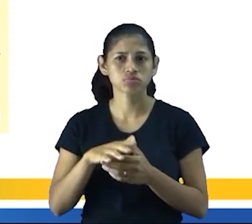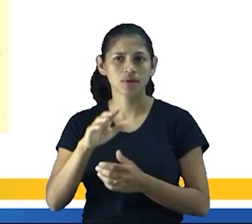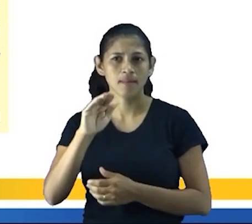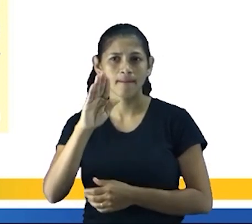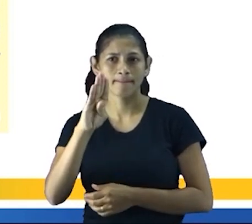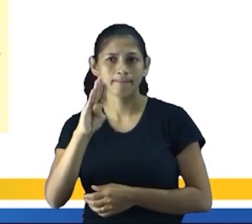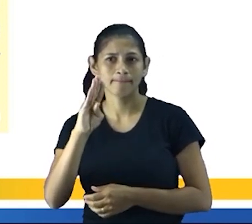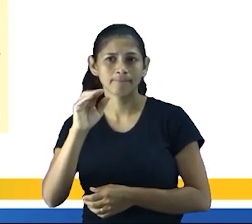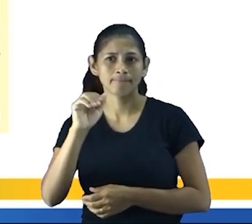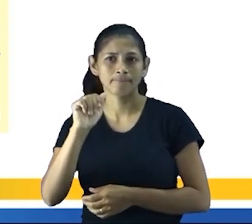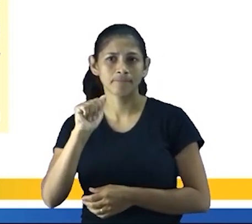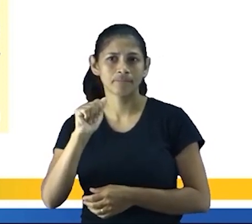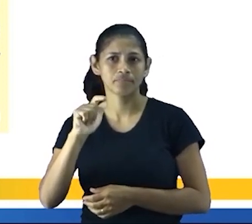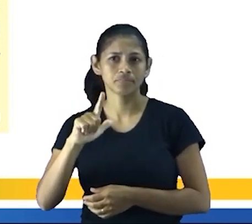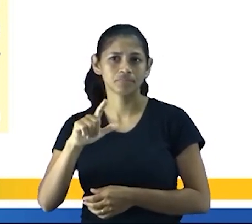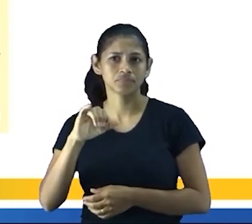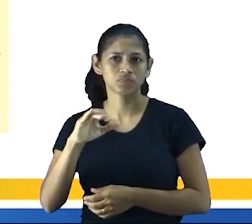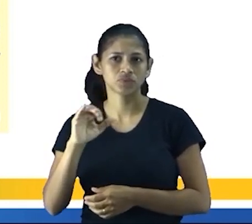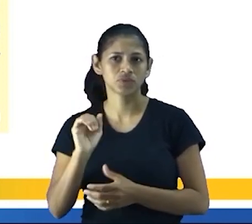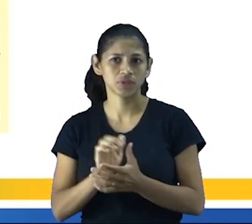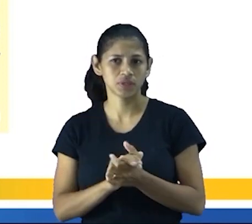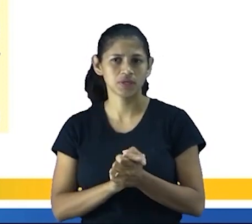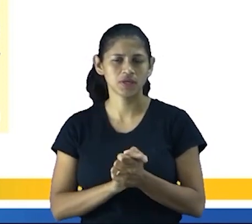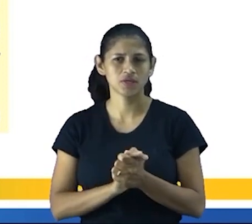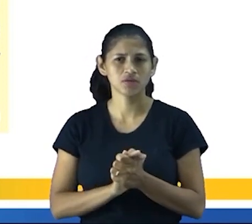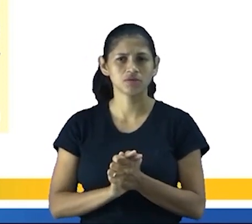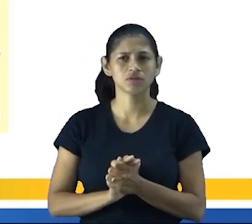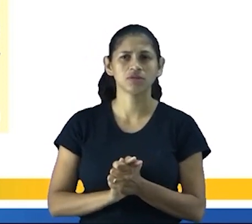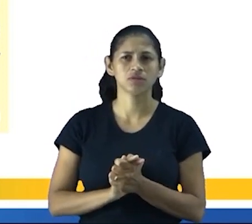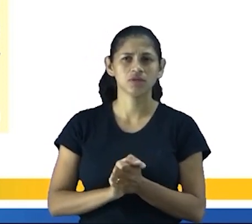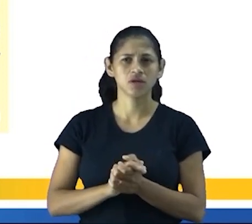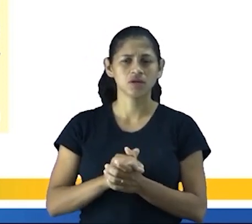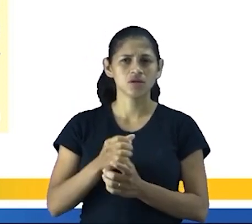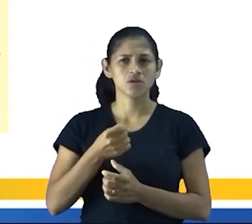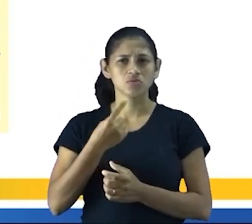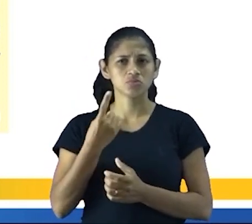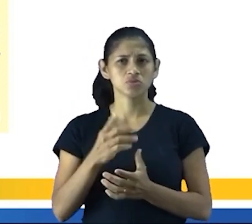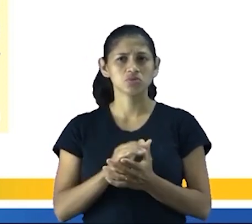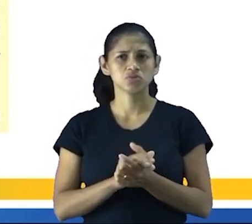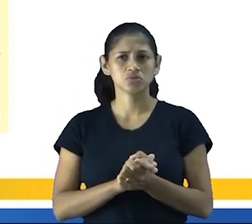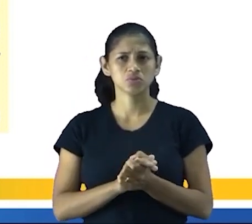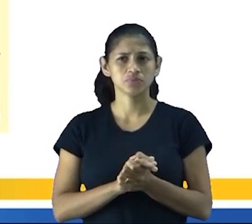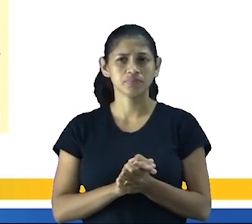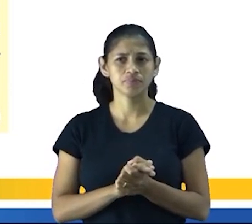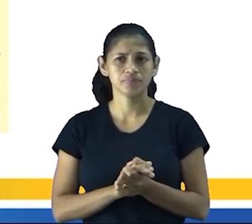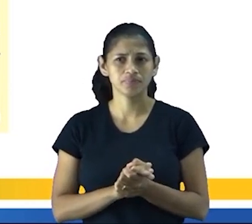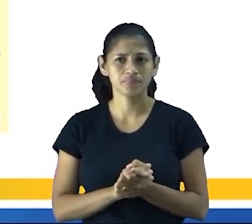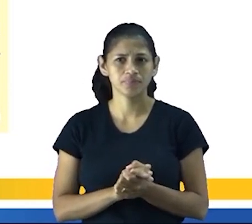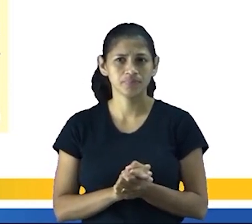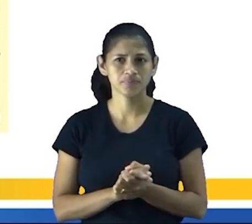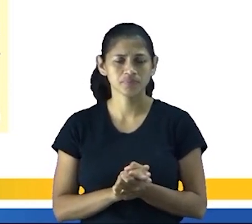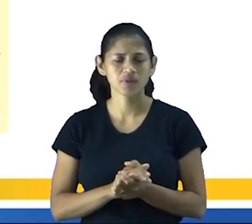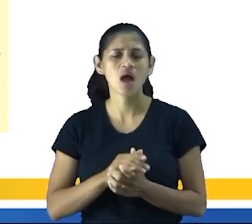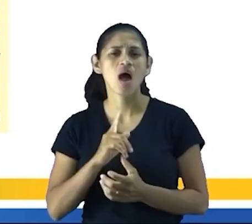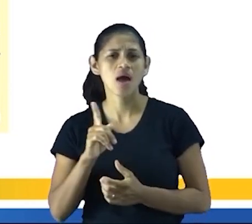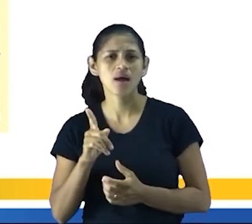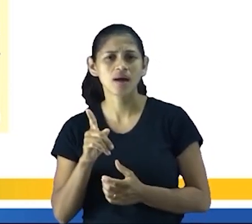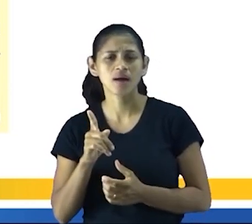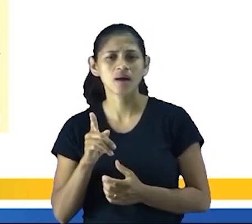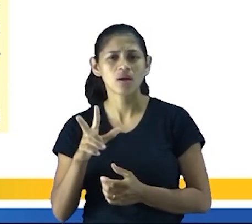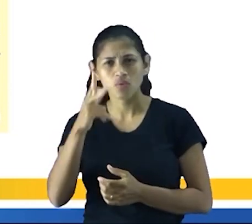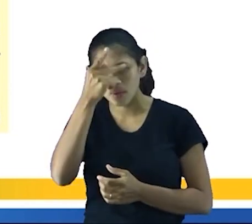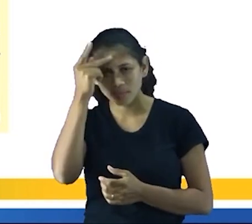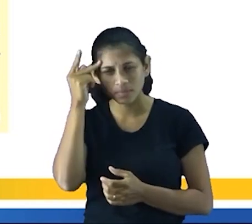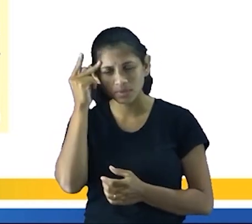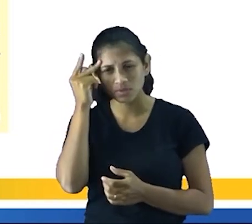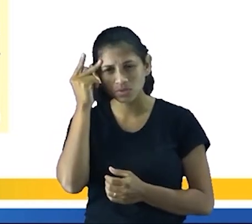de Fabiano afligiam-nos. Davam-lhes a suspeita de que Baleia corria perigo. Ela era uma pessoa